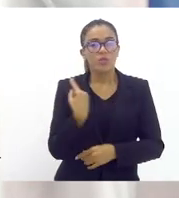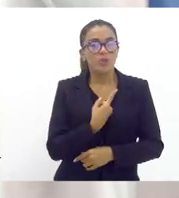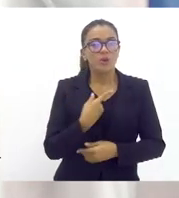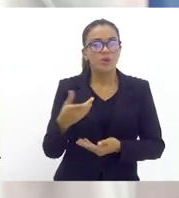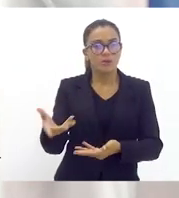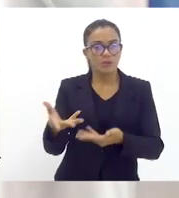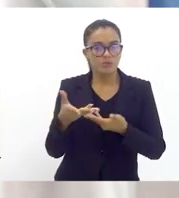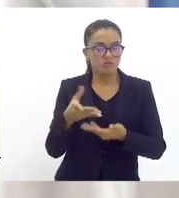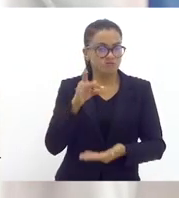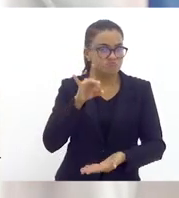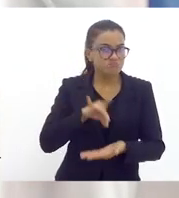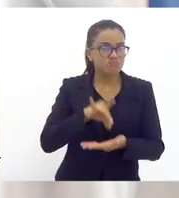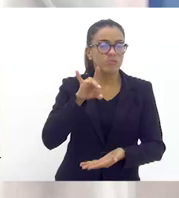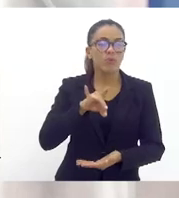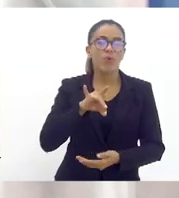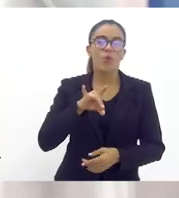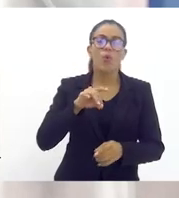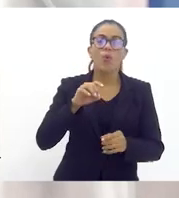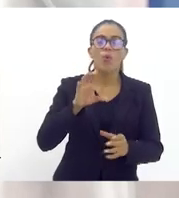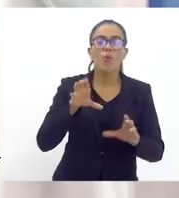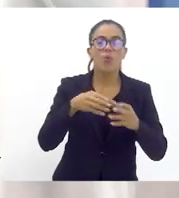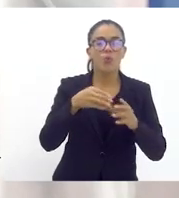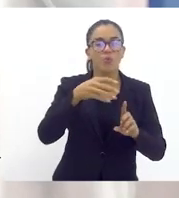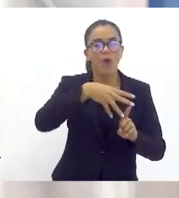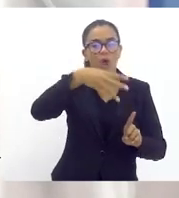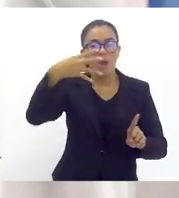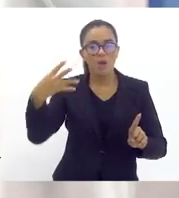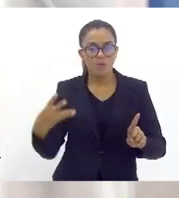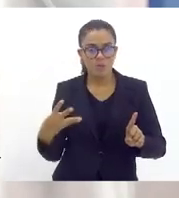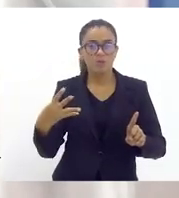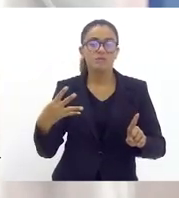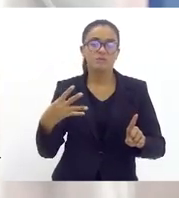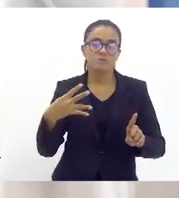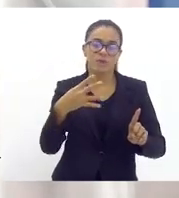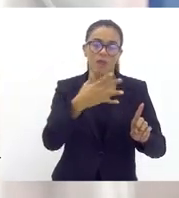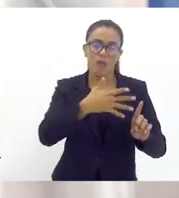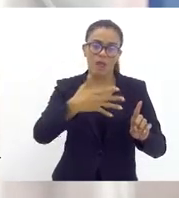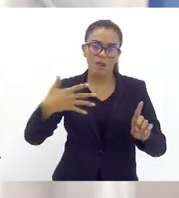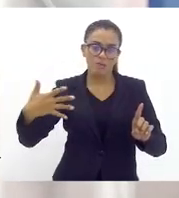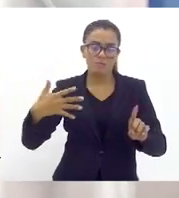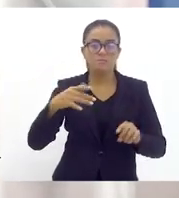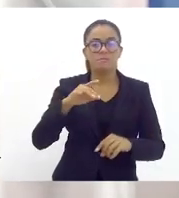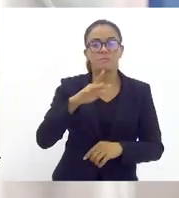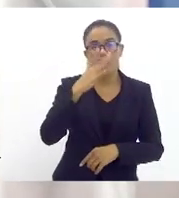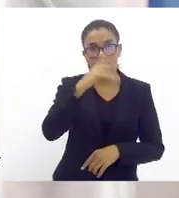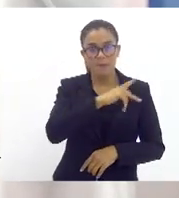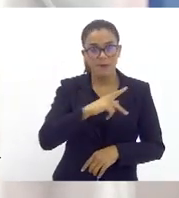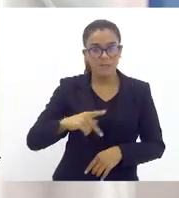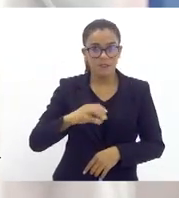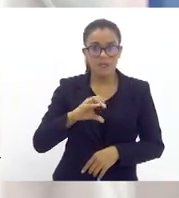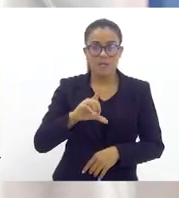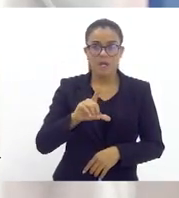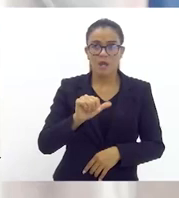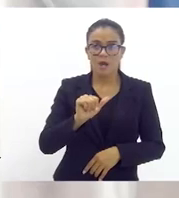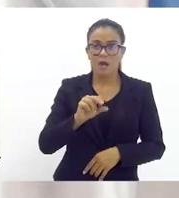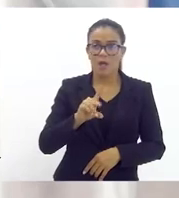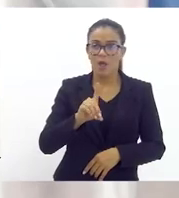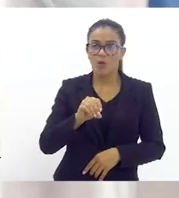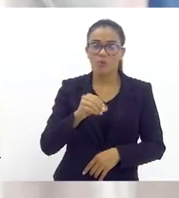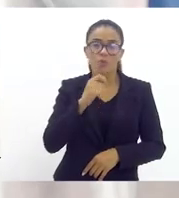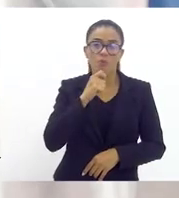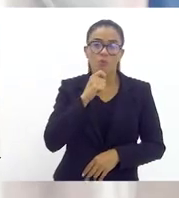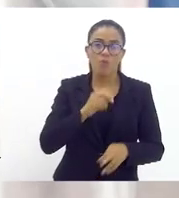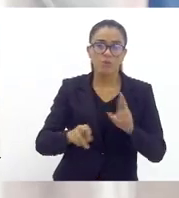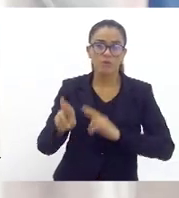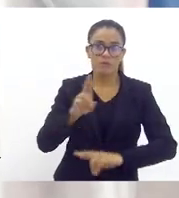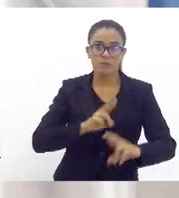convidamos formalmente o Grupo Arco-Íris e a Aliança Brasil LGBT, na figura do presidente Cláudio Nascimento, e também não